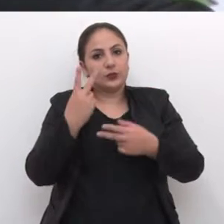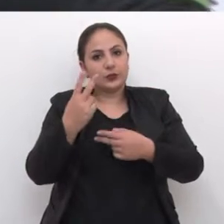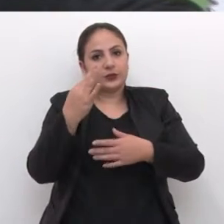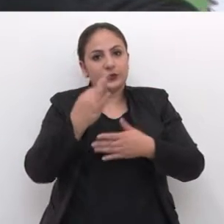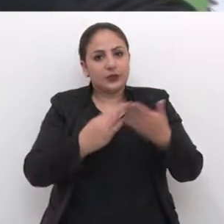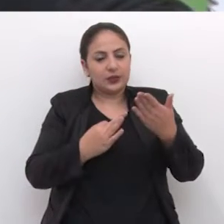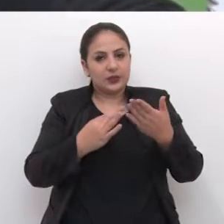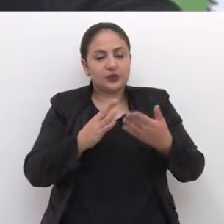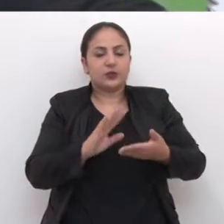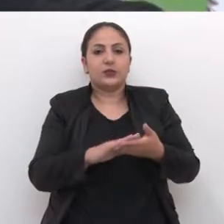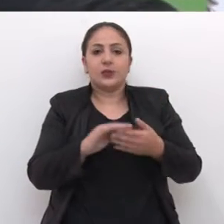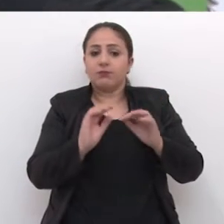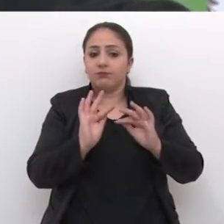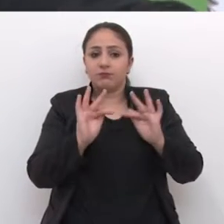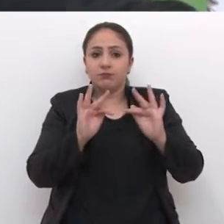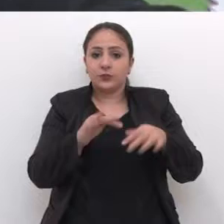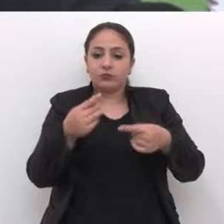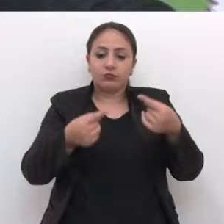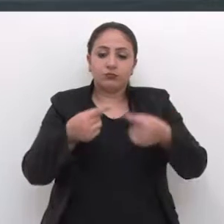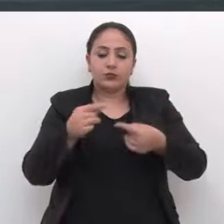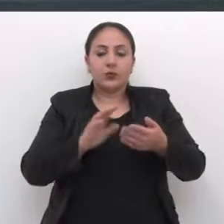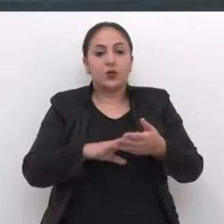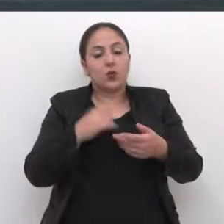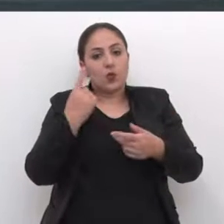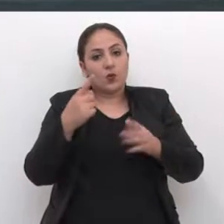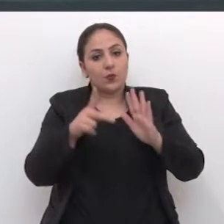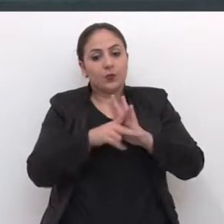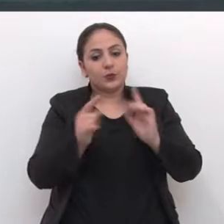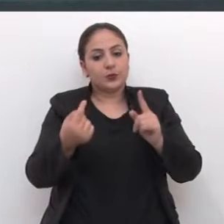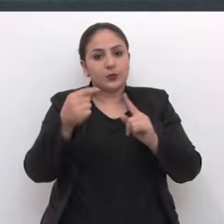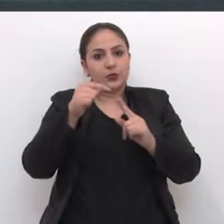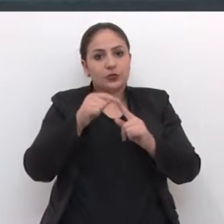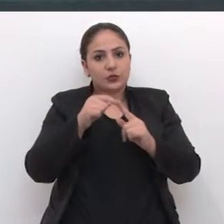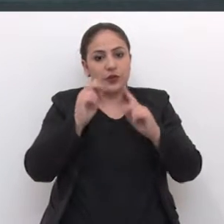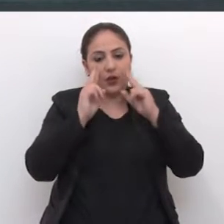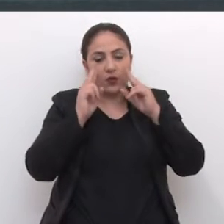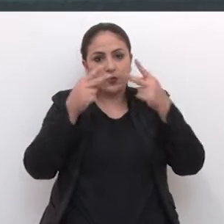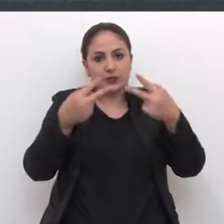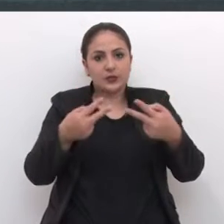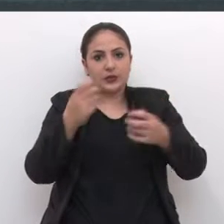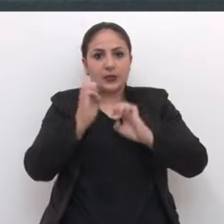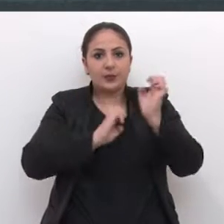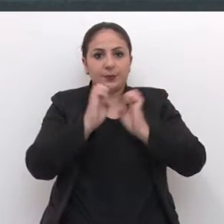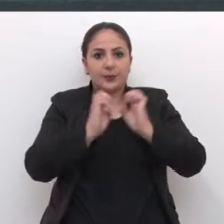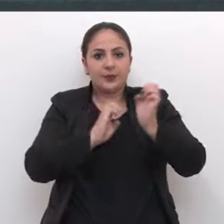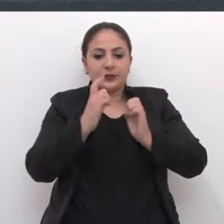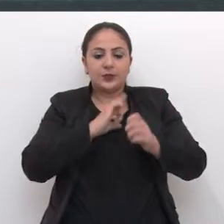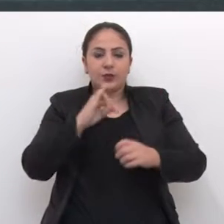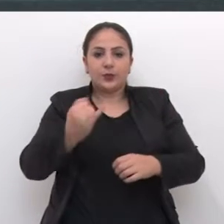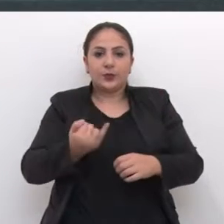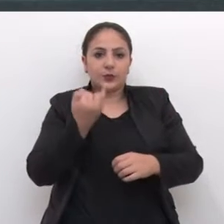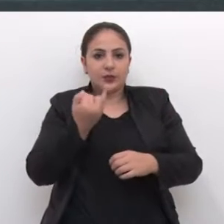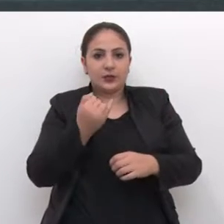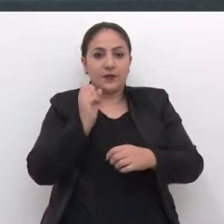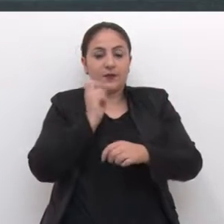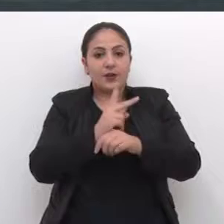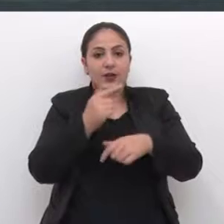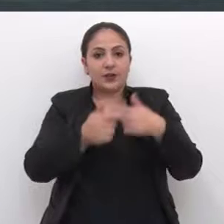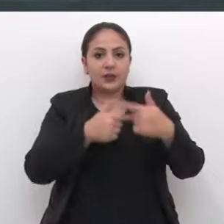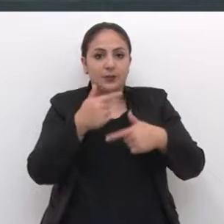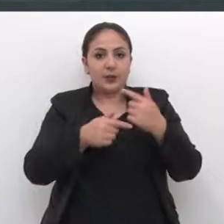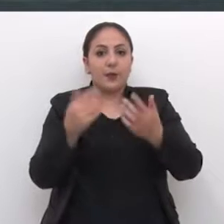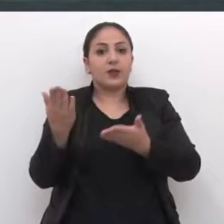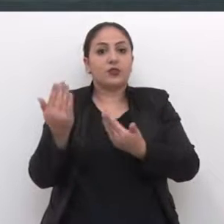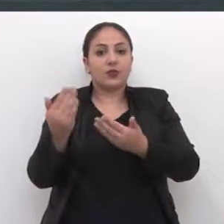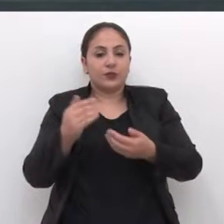2 textos que deixaram de tramitar. Um deles tinha por objetivo reconhecer as empresas que oportunizam vagas